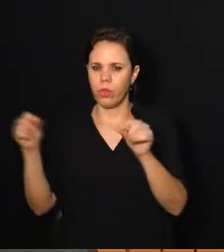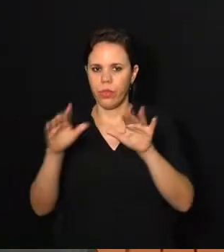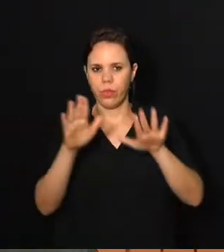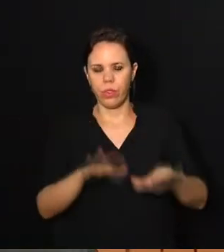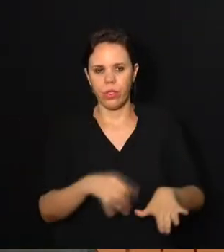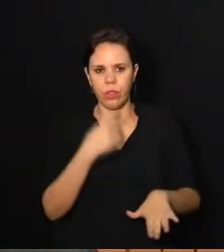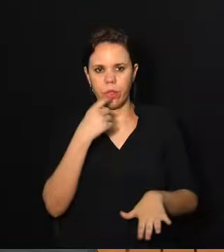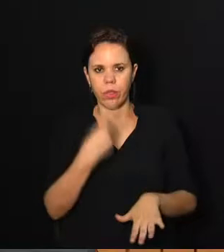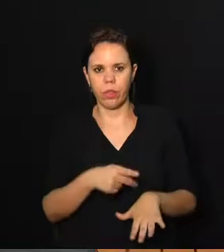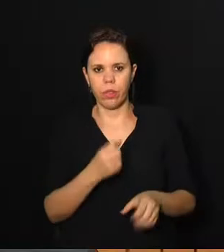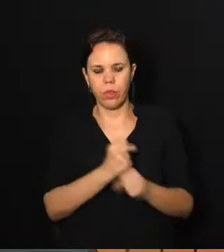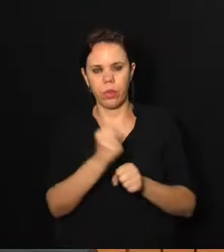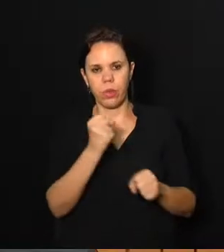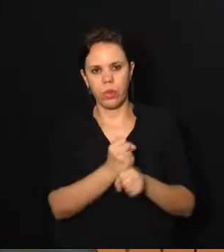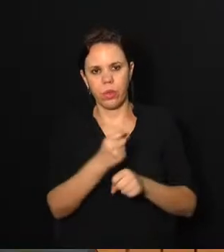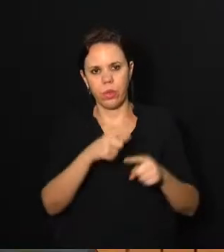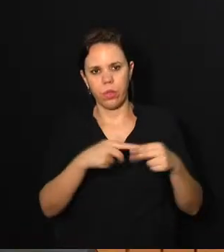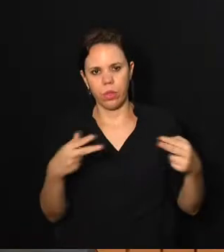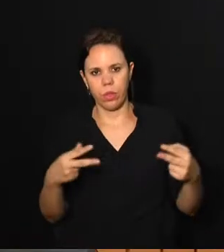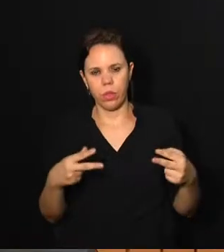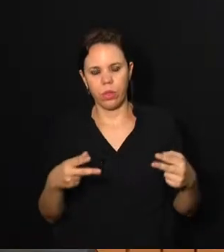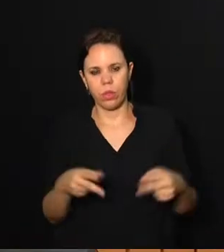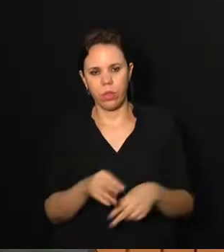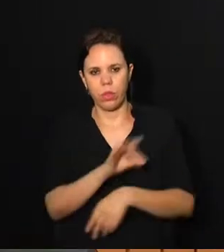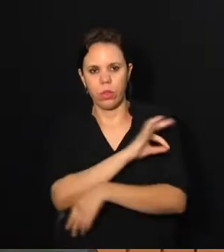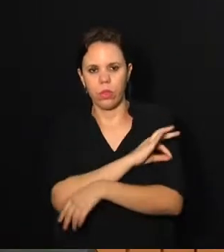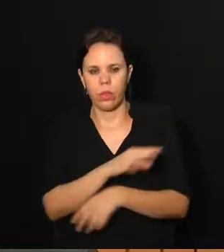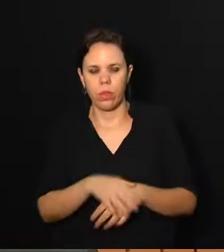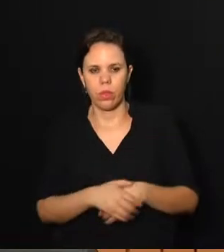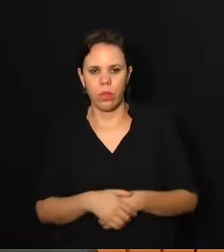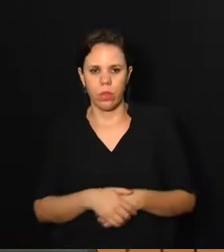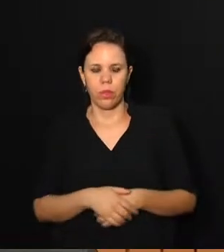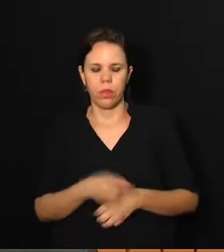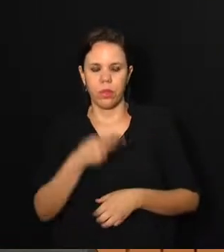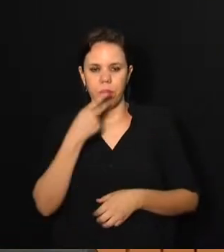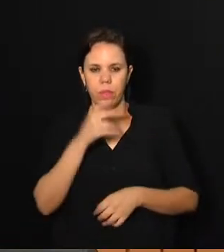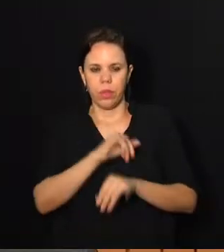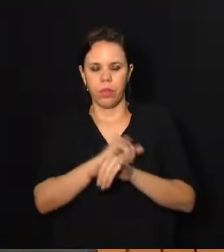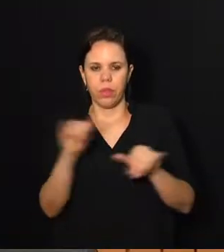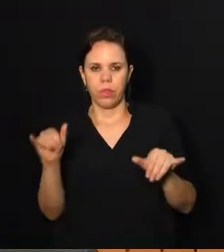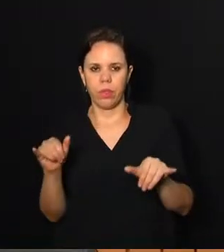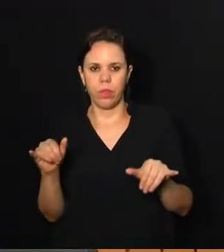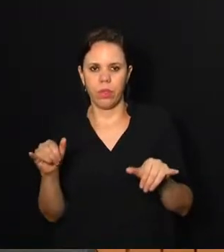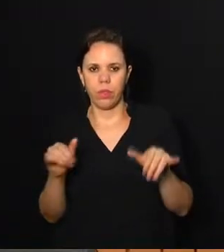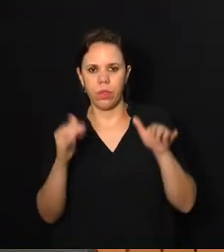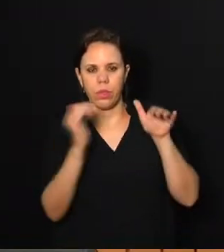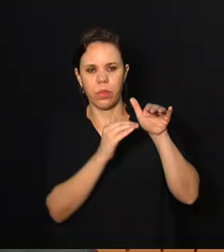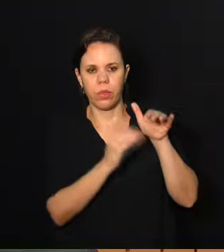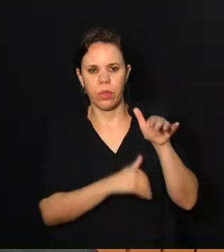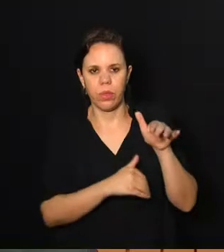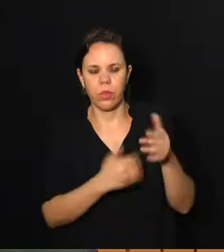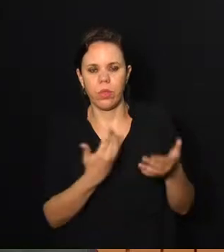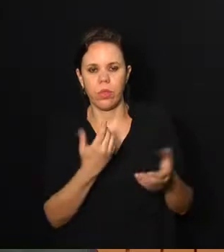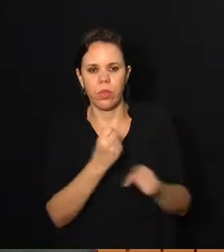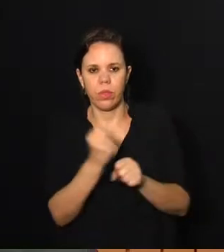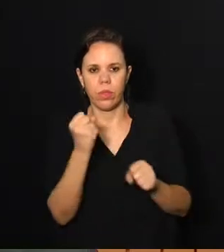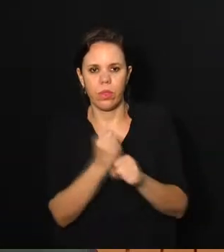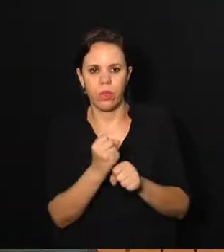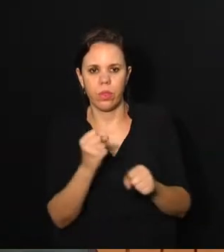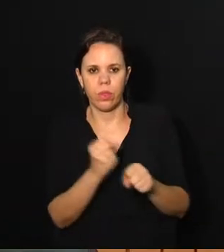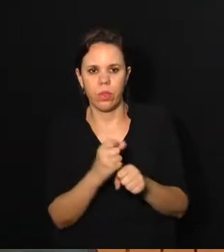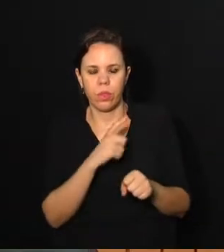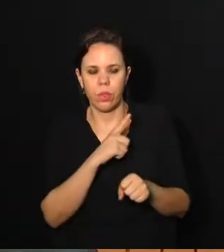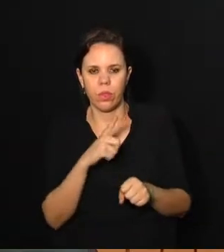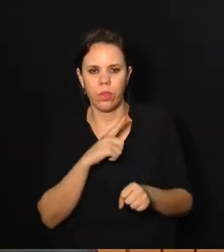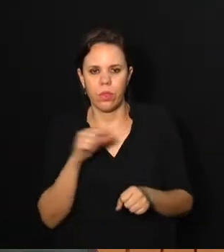para a construção de equipamentos públicos. Então, a minha fala aqui no sentido de divulgar a fonte da construção como o fundo municipal